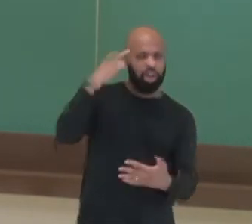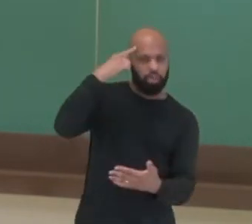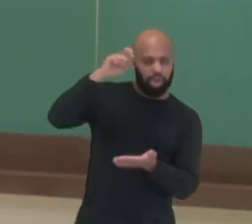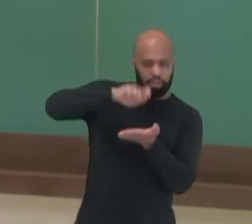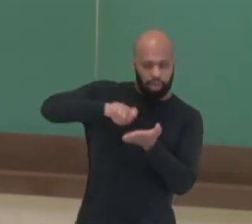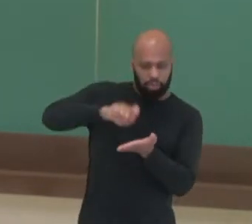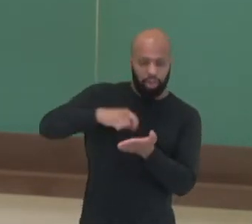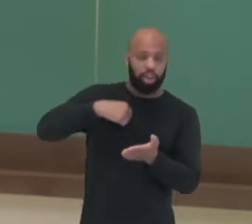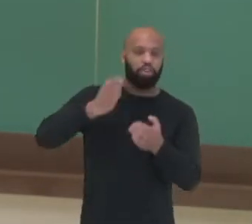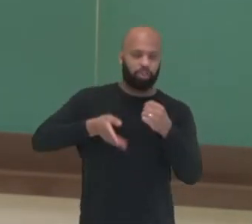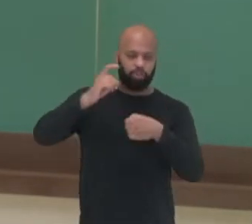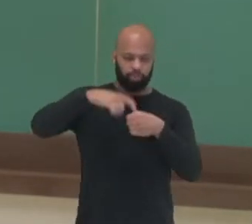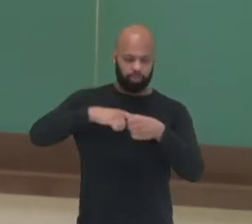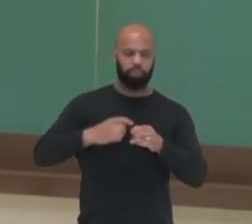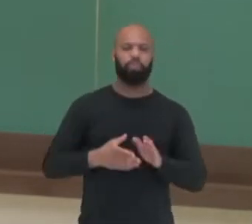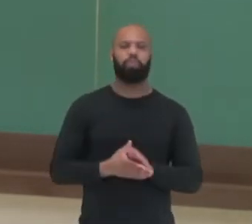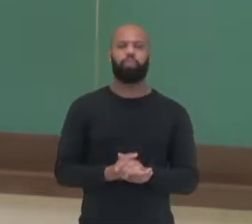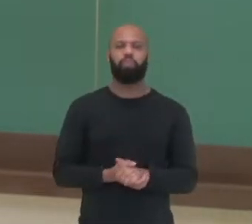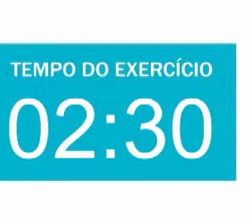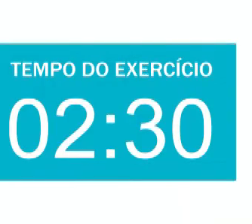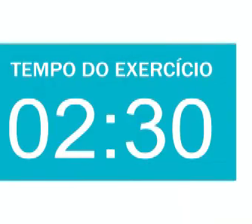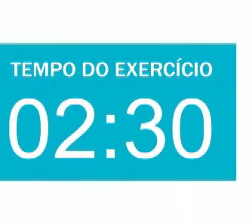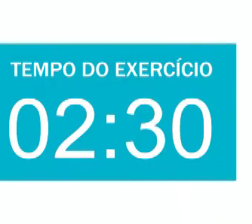Pense, reflita, já voltamos.